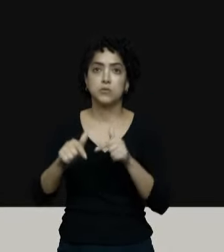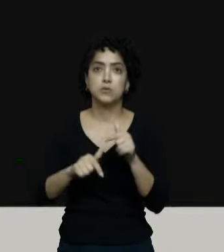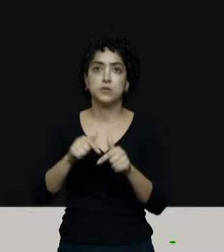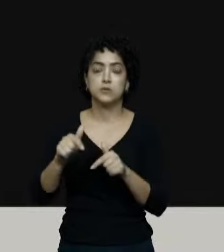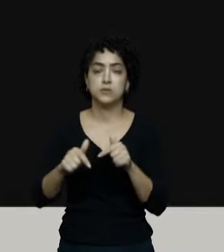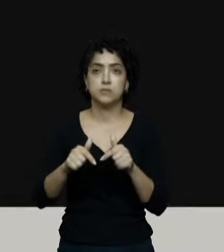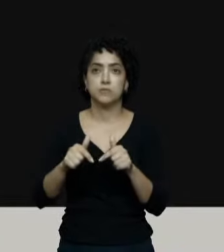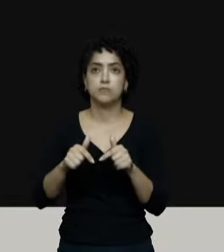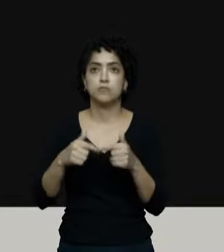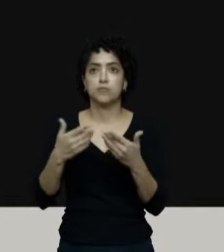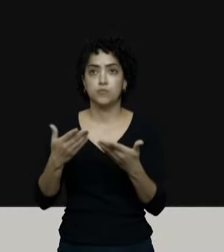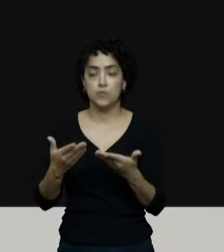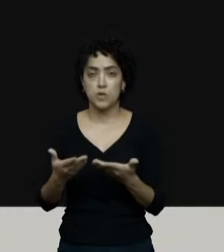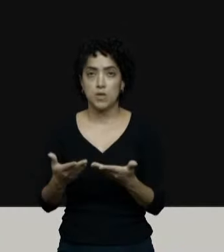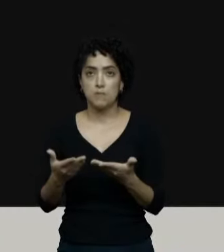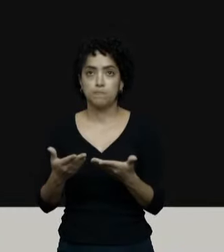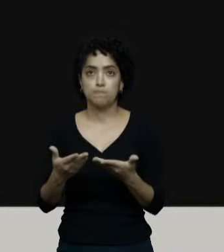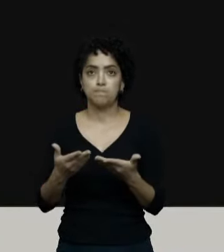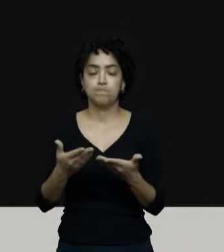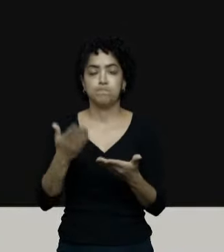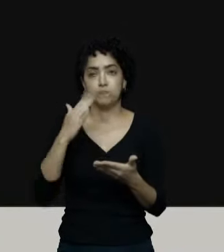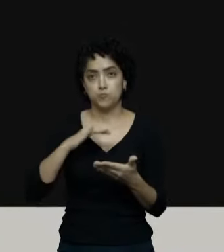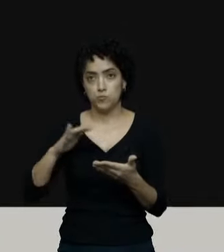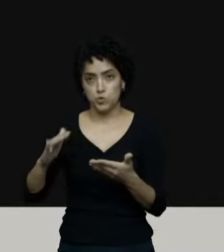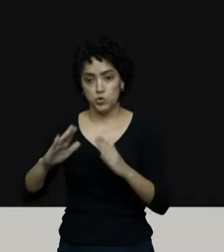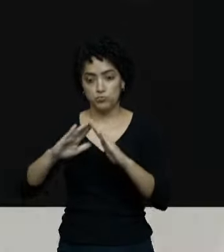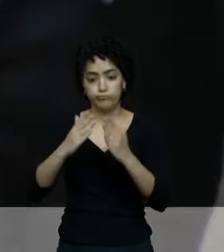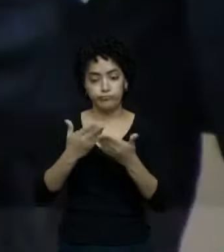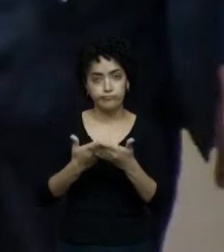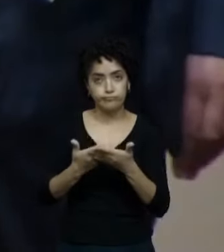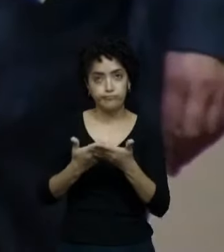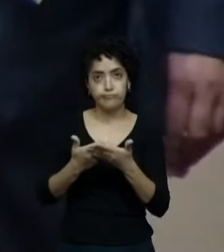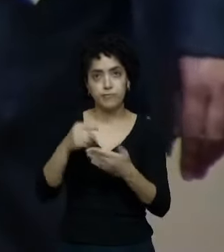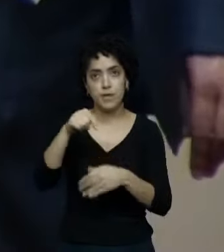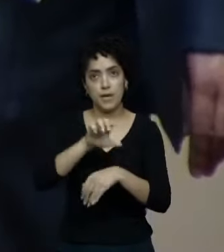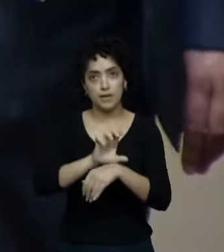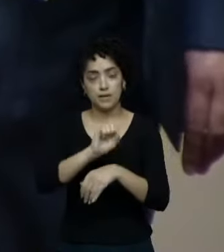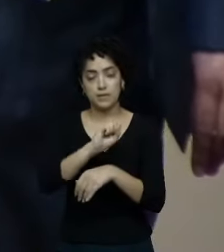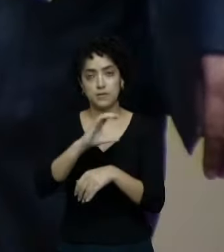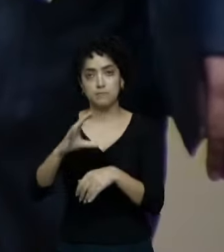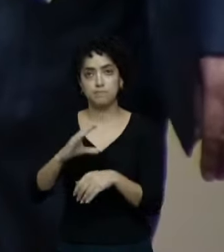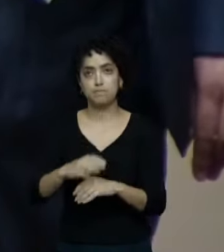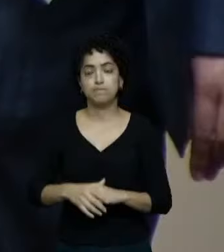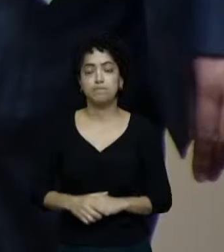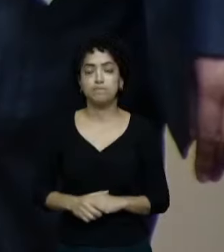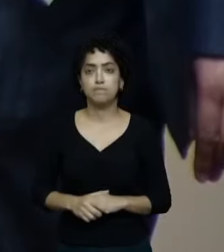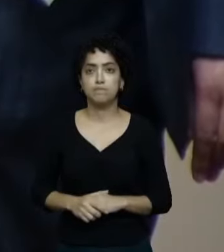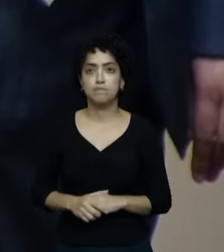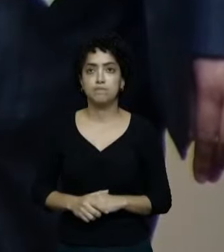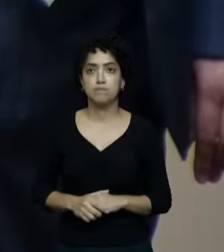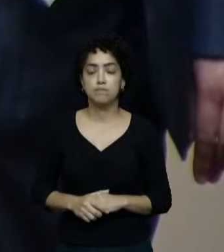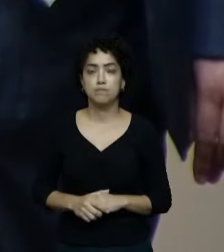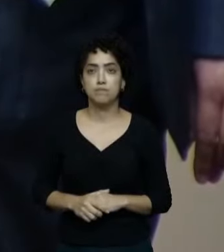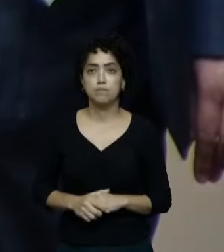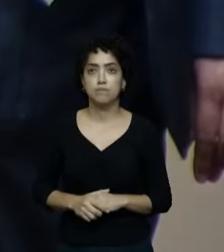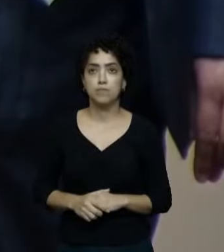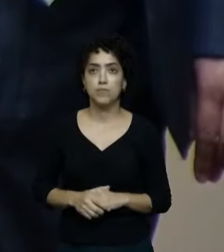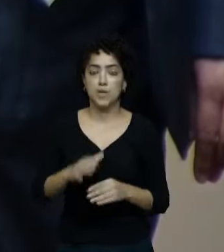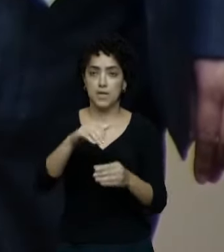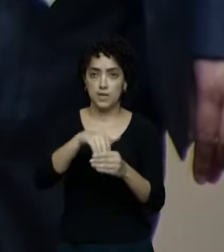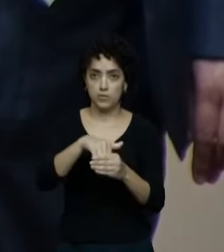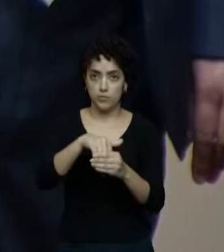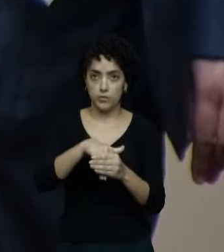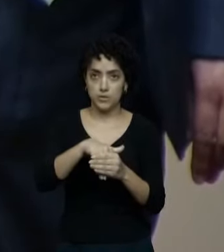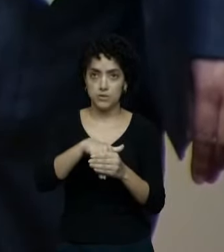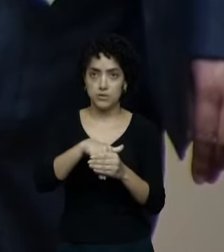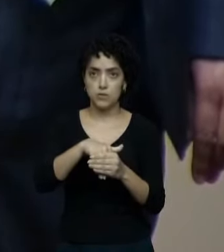e recreação infantil no estado de Santa Catarina. Em votação,